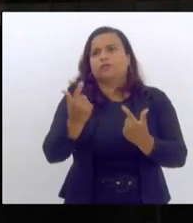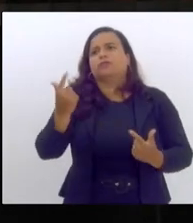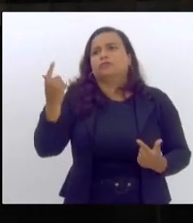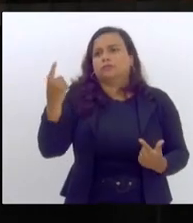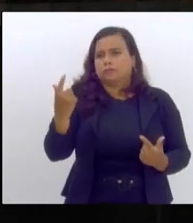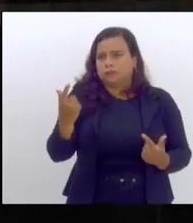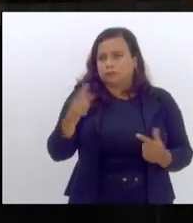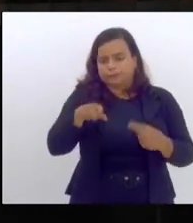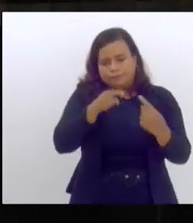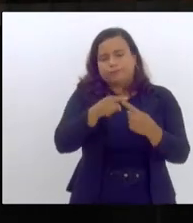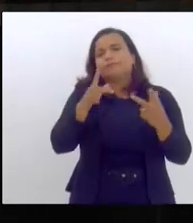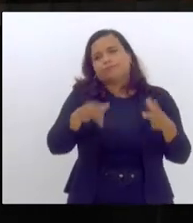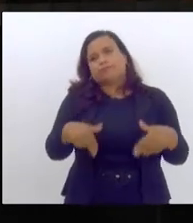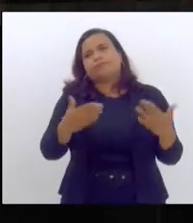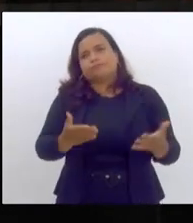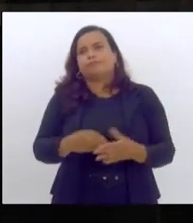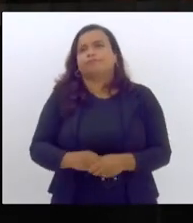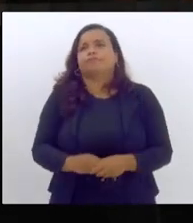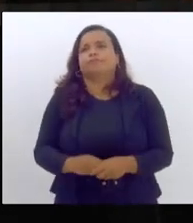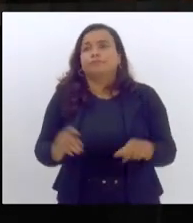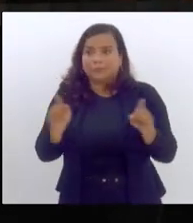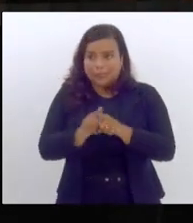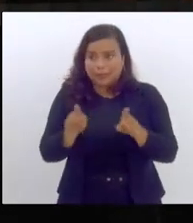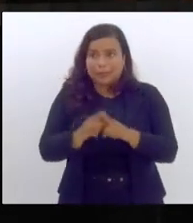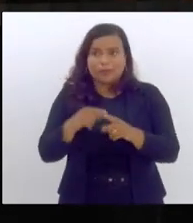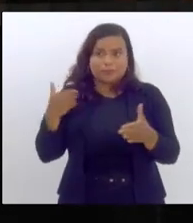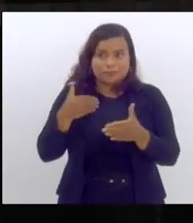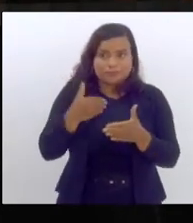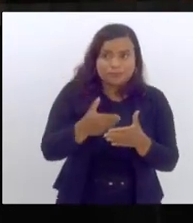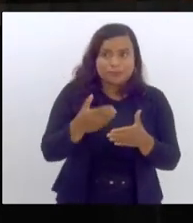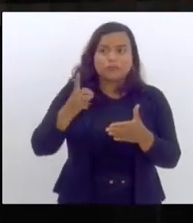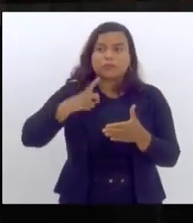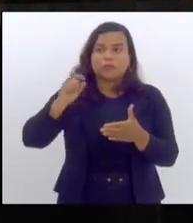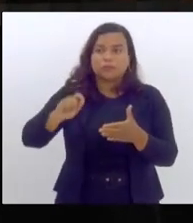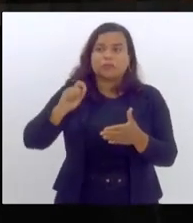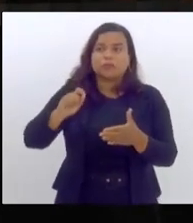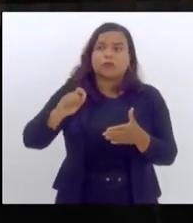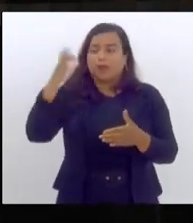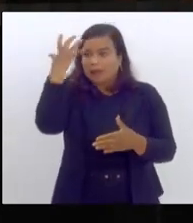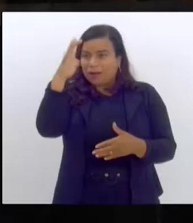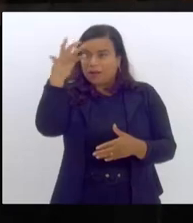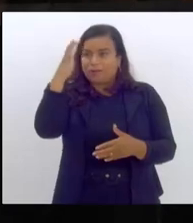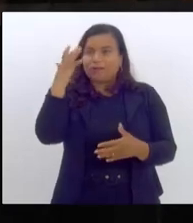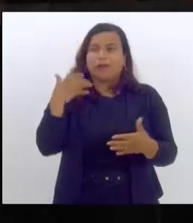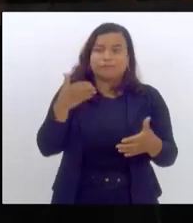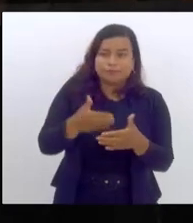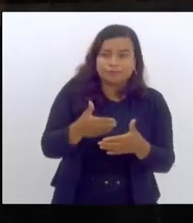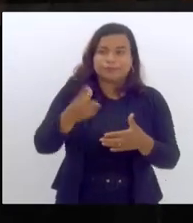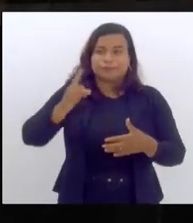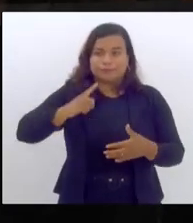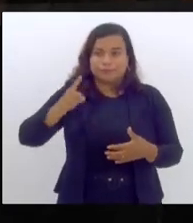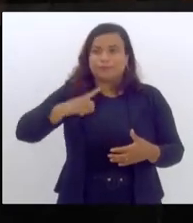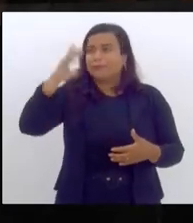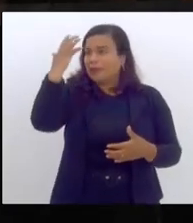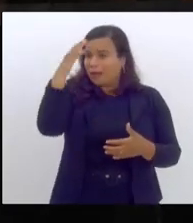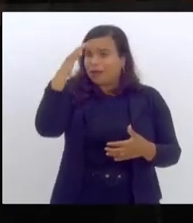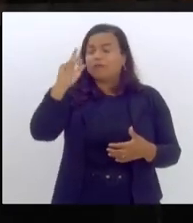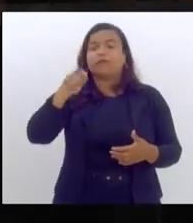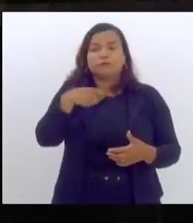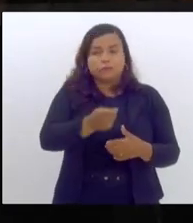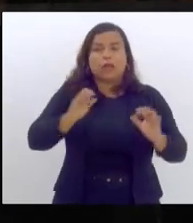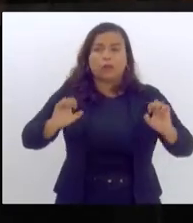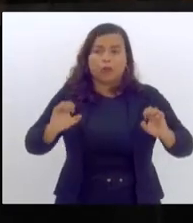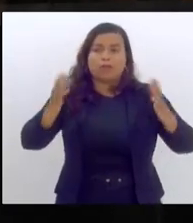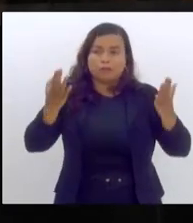nesse sentido. E aí a gente está já às vésperas do carnaval. O carnaval é sim um evento